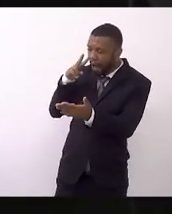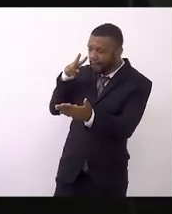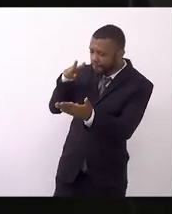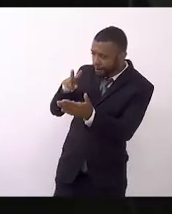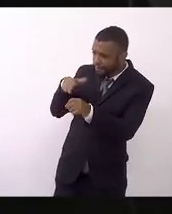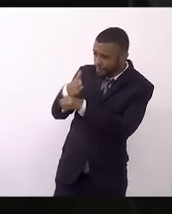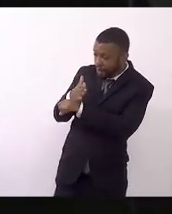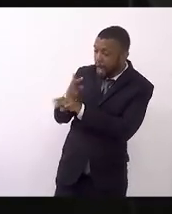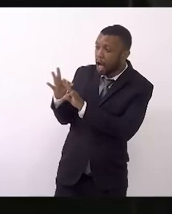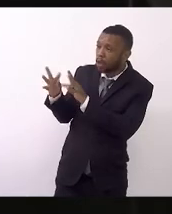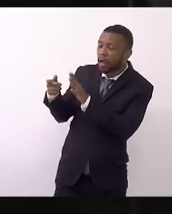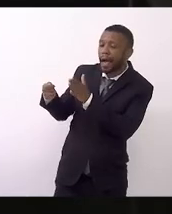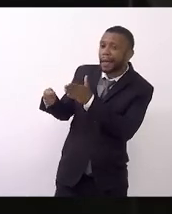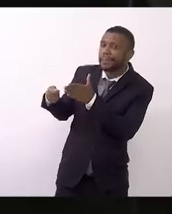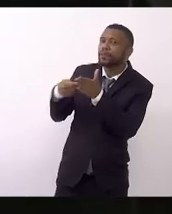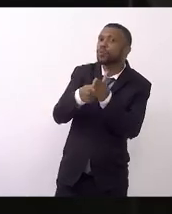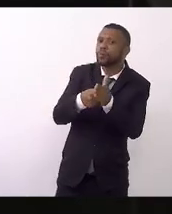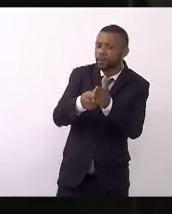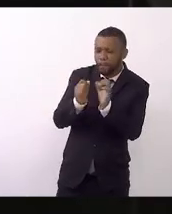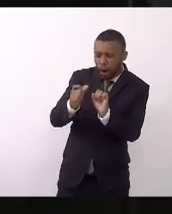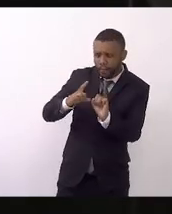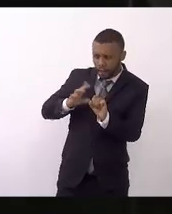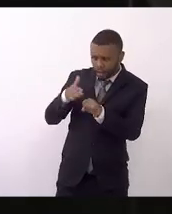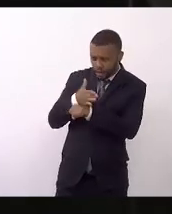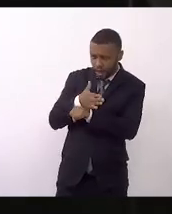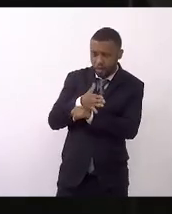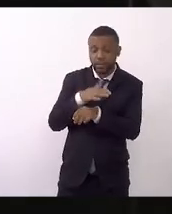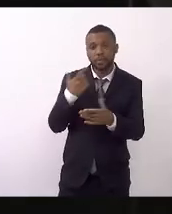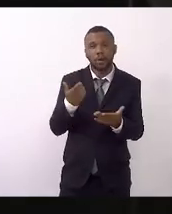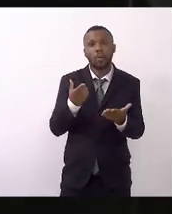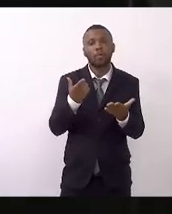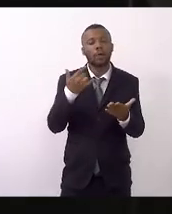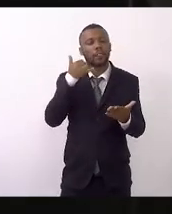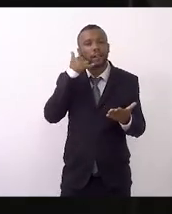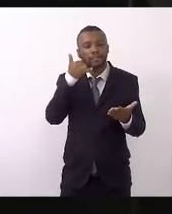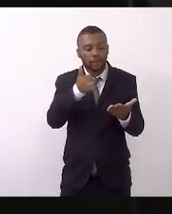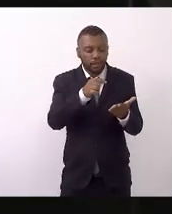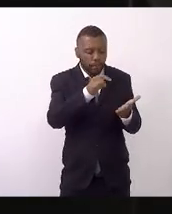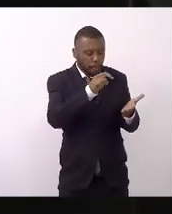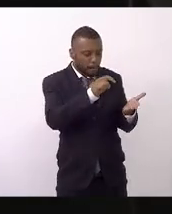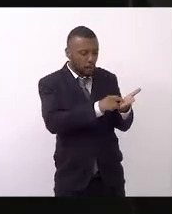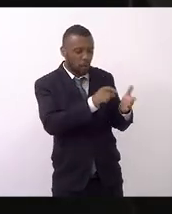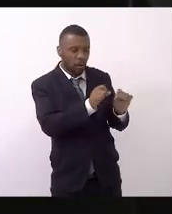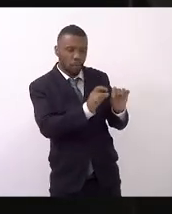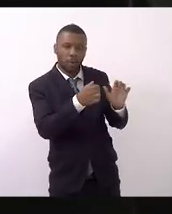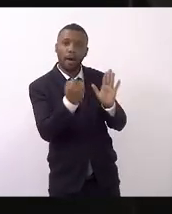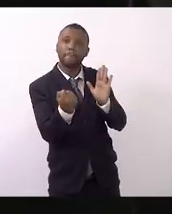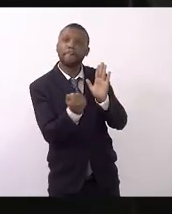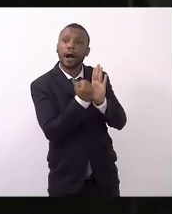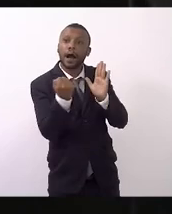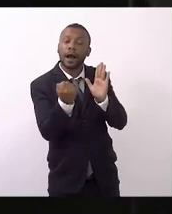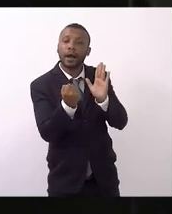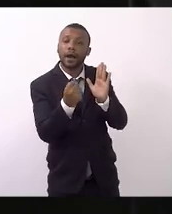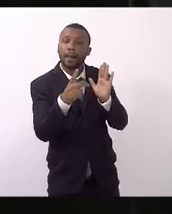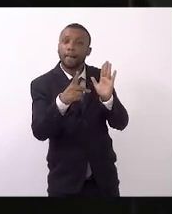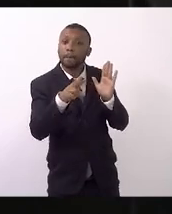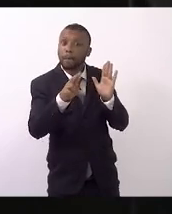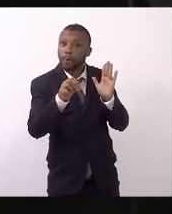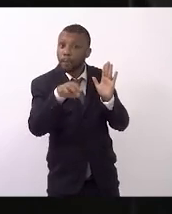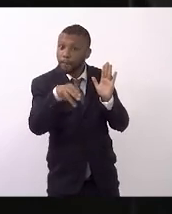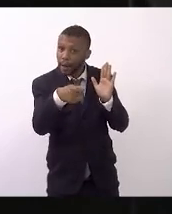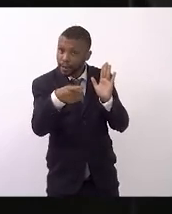a todas as denúncias? E aí ele abriu o telefone de marca Promax